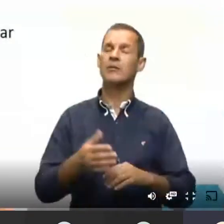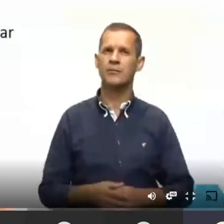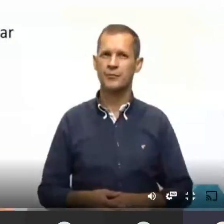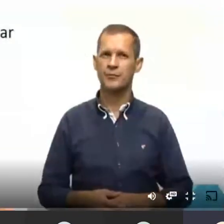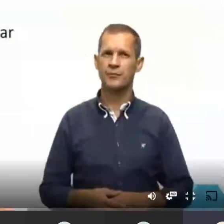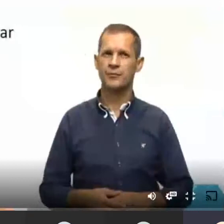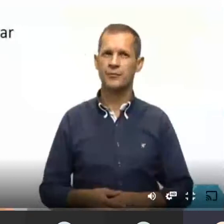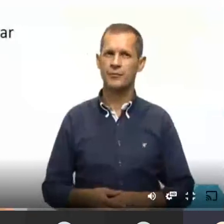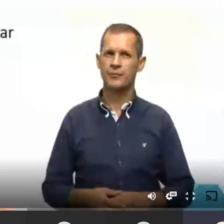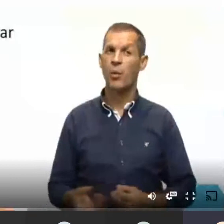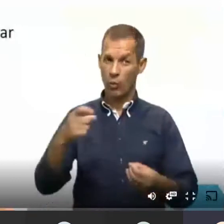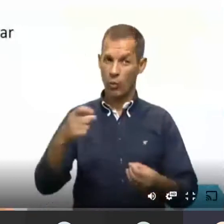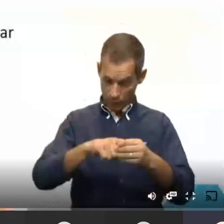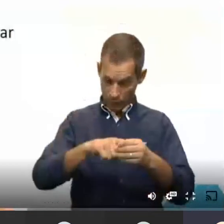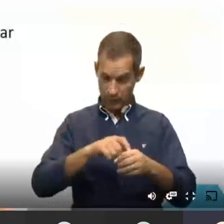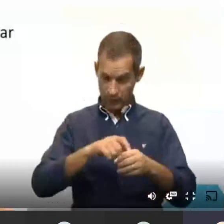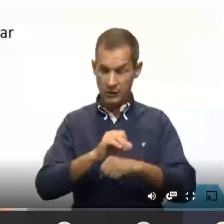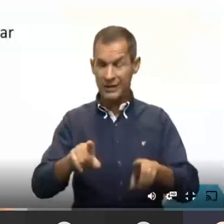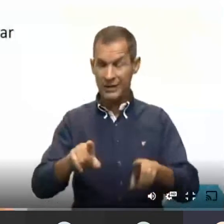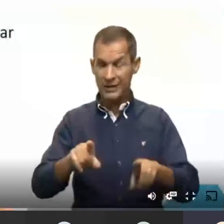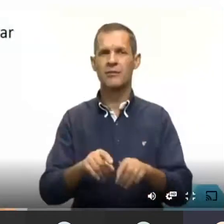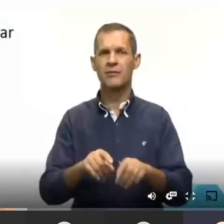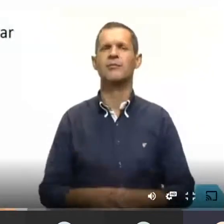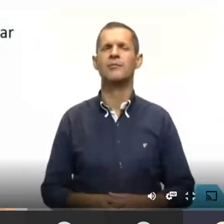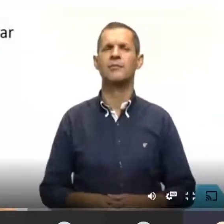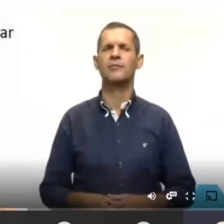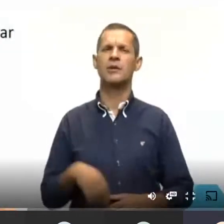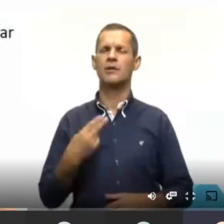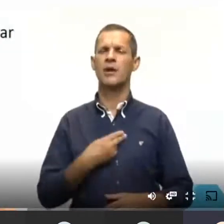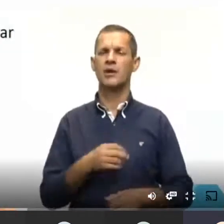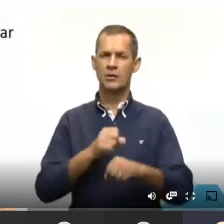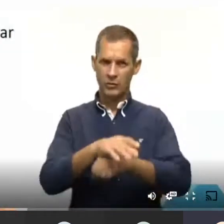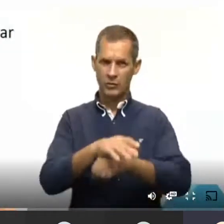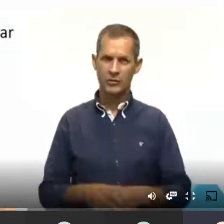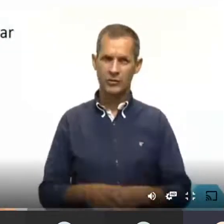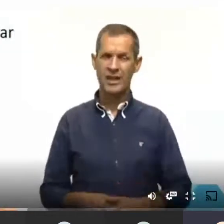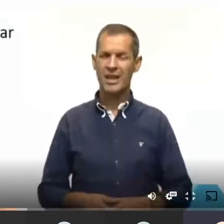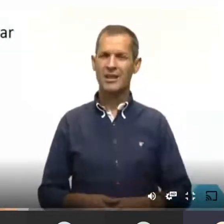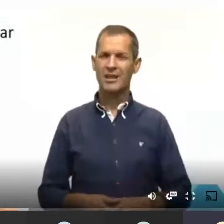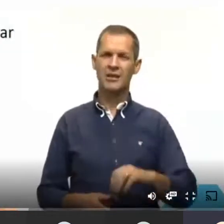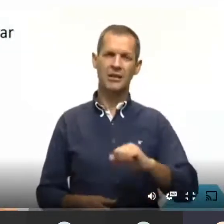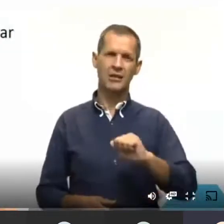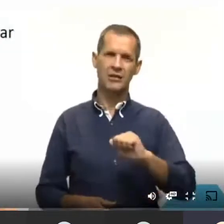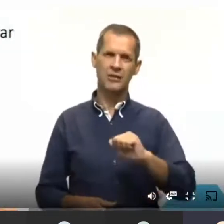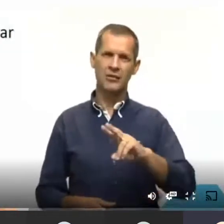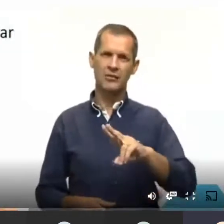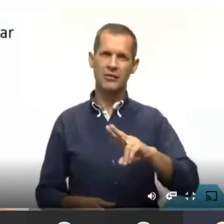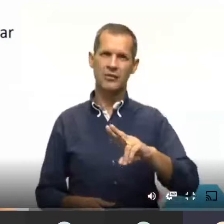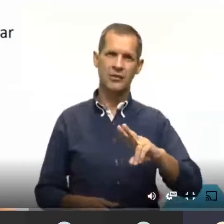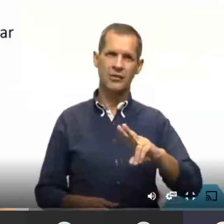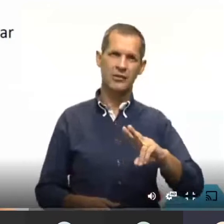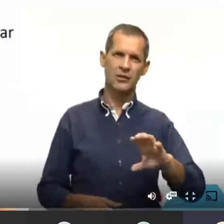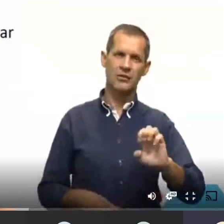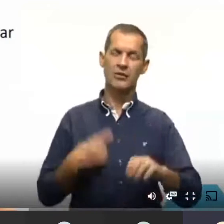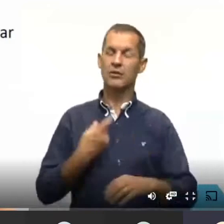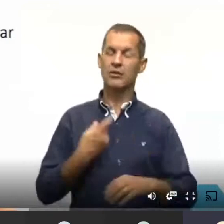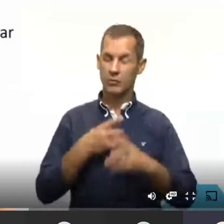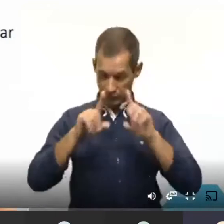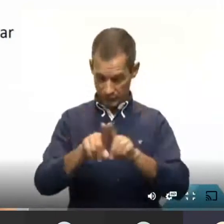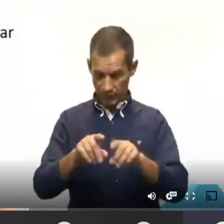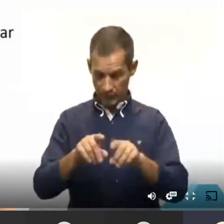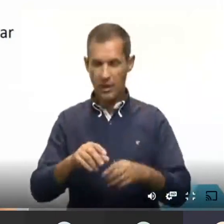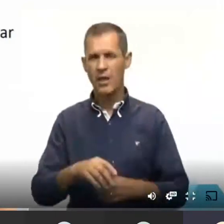Então, voltando na questão da nossa lâmina de acidente vascular encefálico, nós vamos